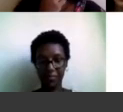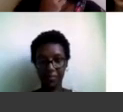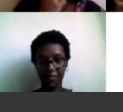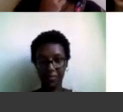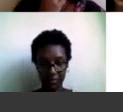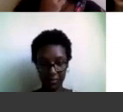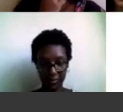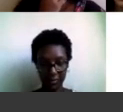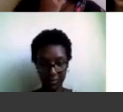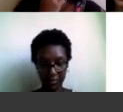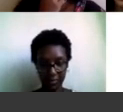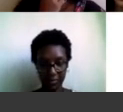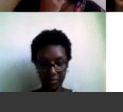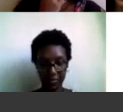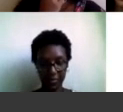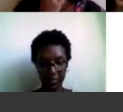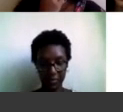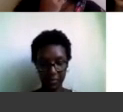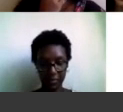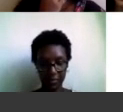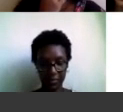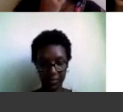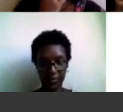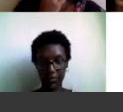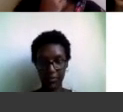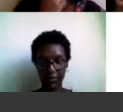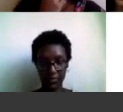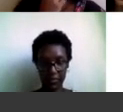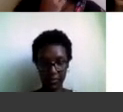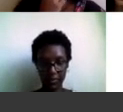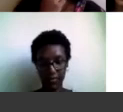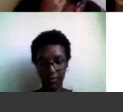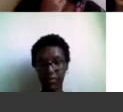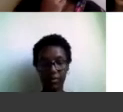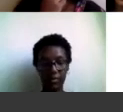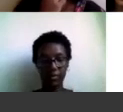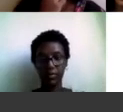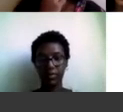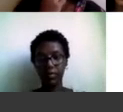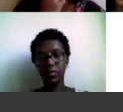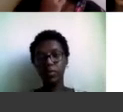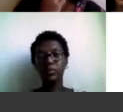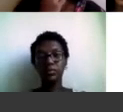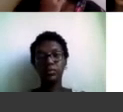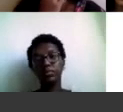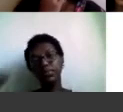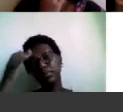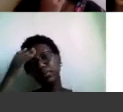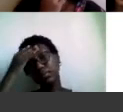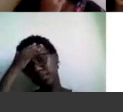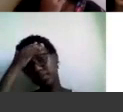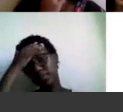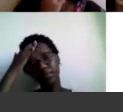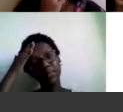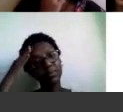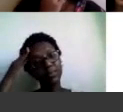professora Fernanda Eveline, e nós lidamos principalmente com o desafio de trabalhar sob a perspectiva do remoto. A